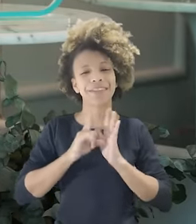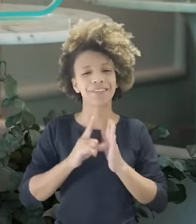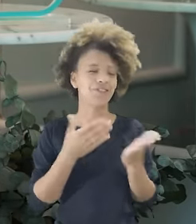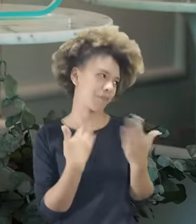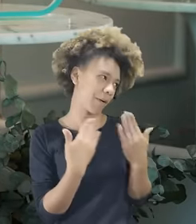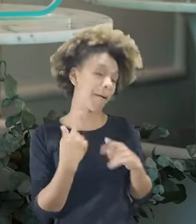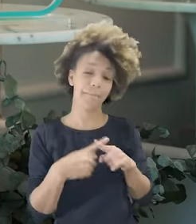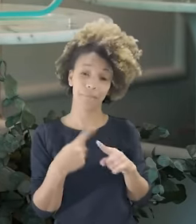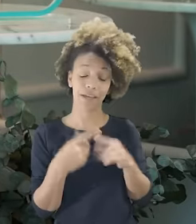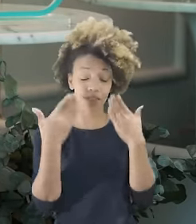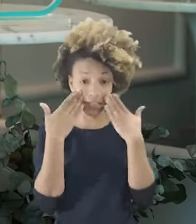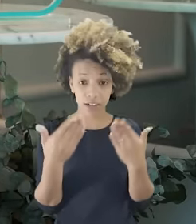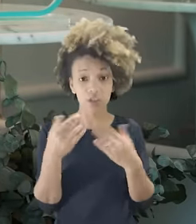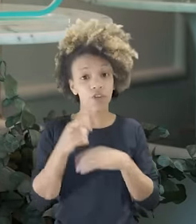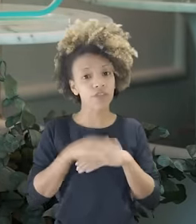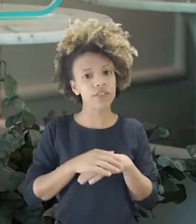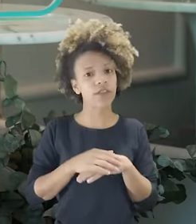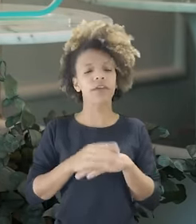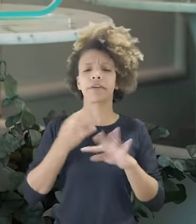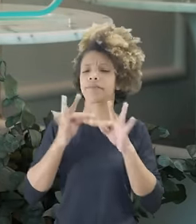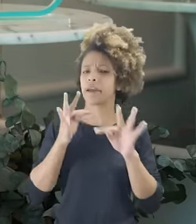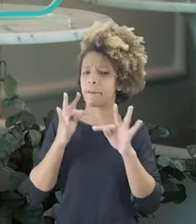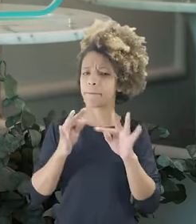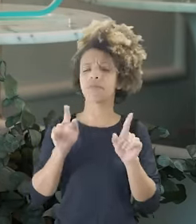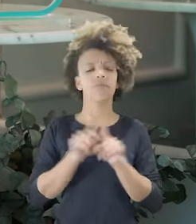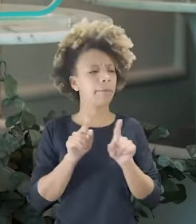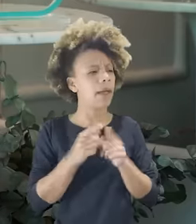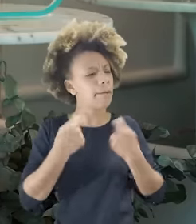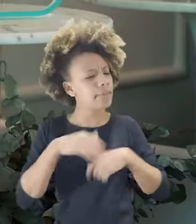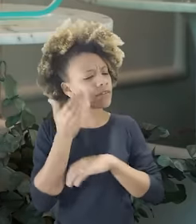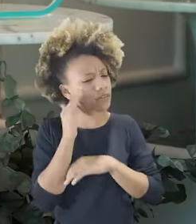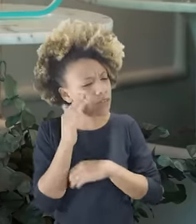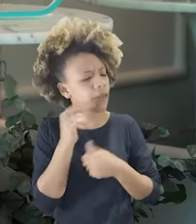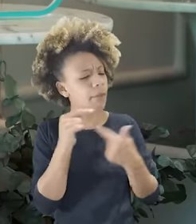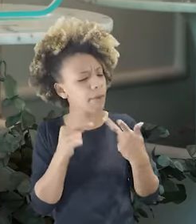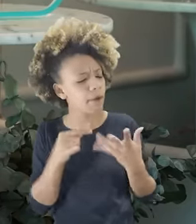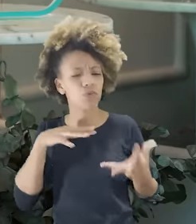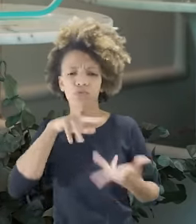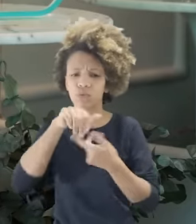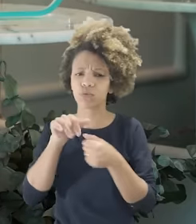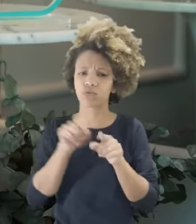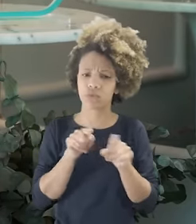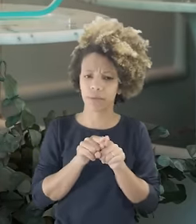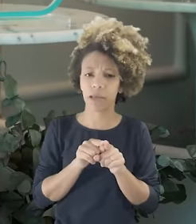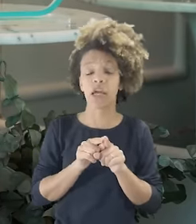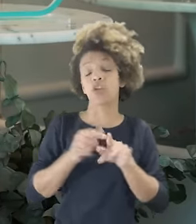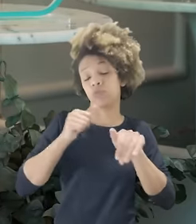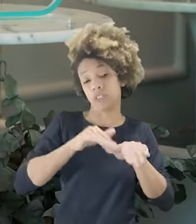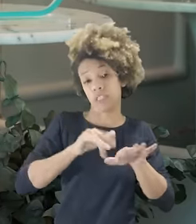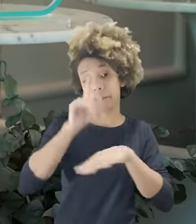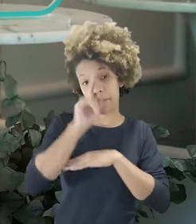esse papo que vai ser um papo muito esclarecedor você que é fã de terapia você que precisa entender essas questões mundanas estamos num Setembro Amarelo